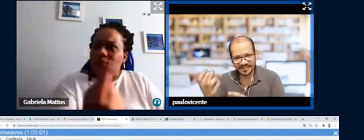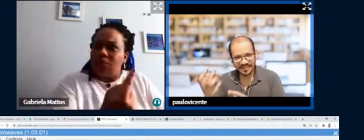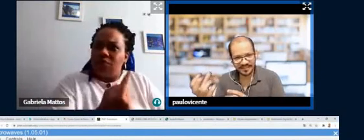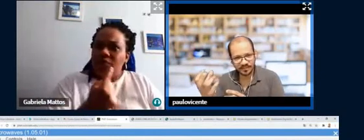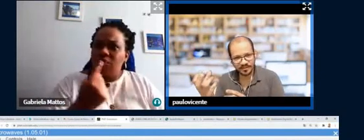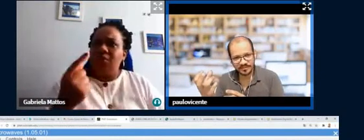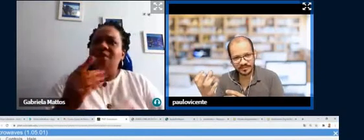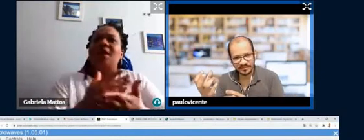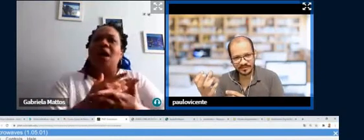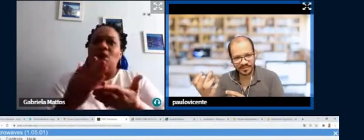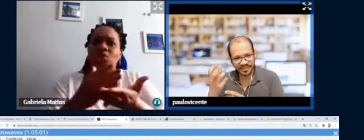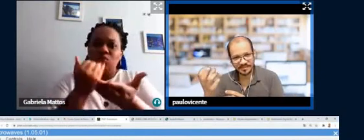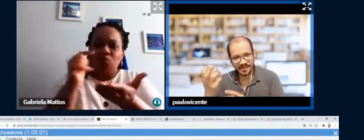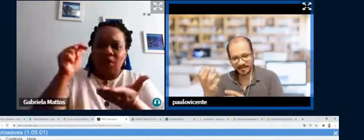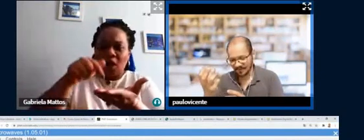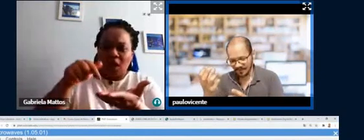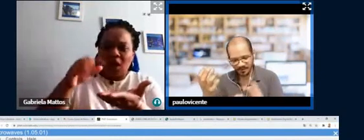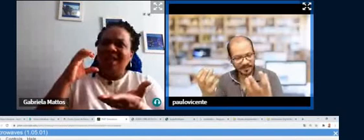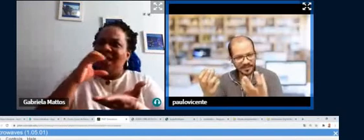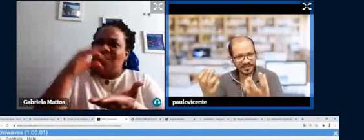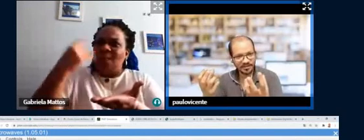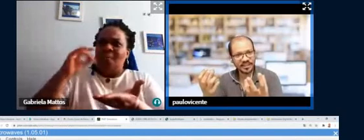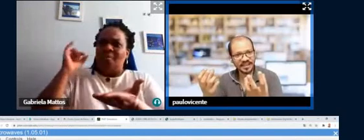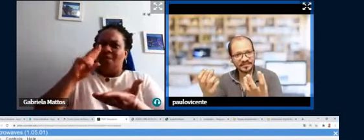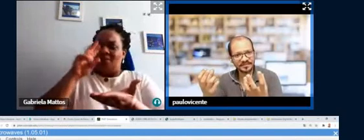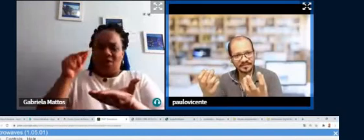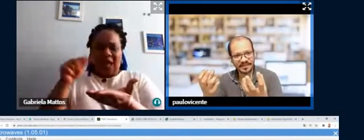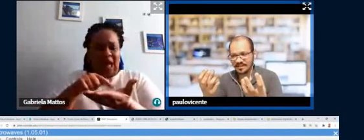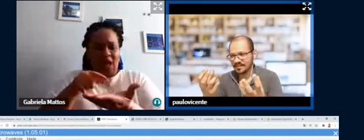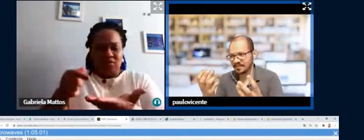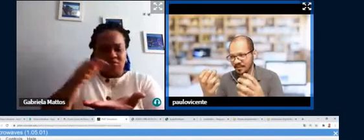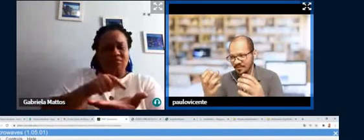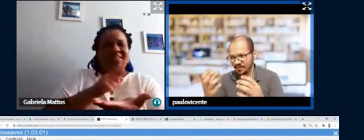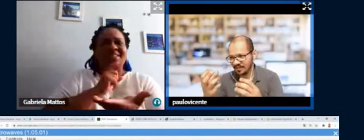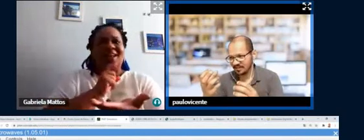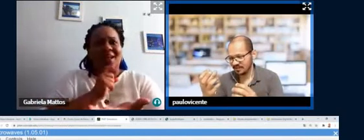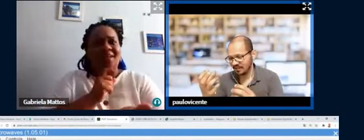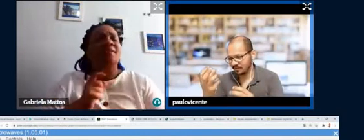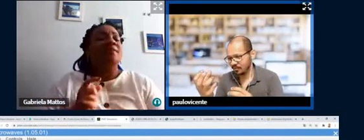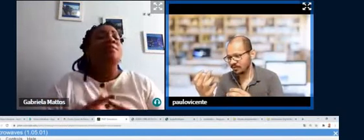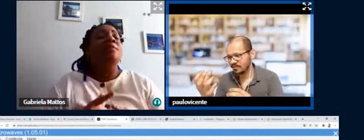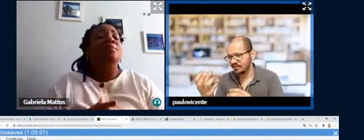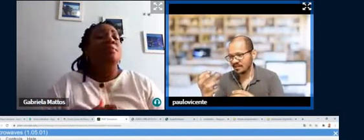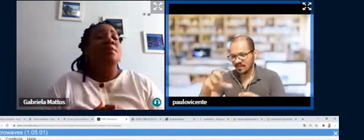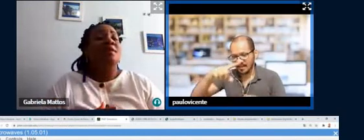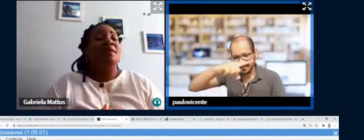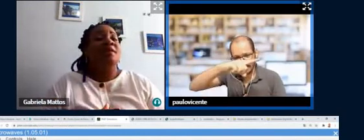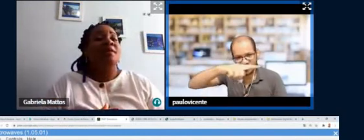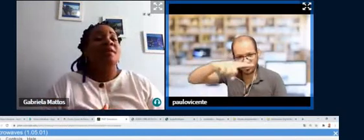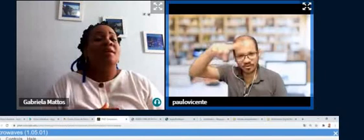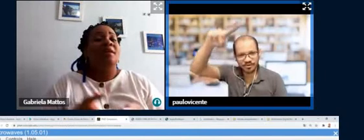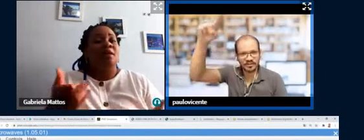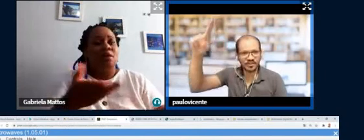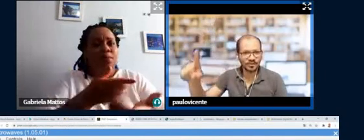que esquenta muito, chega a queimar, e a outra parte ainda está congelada. Simplesmente porque em um ponto a